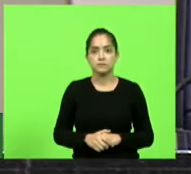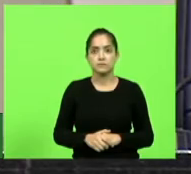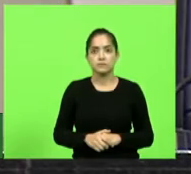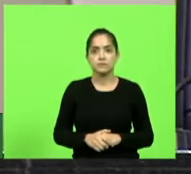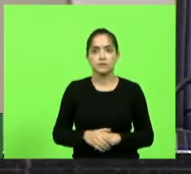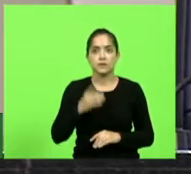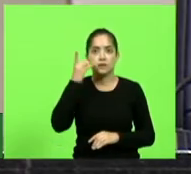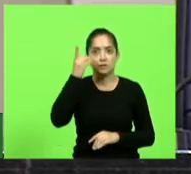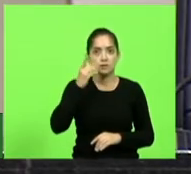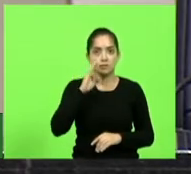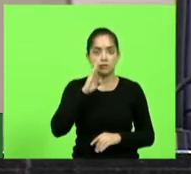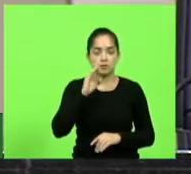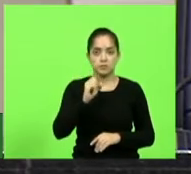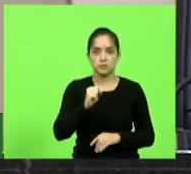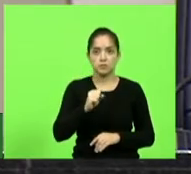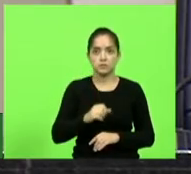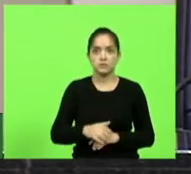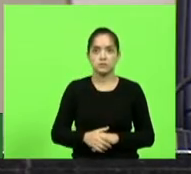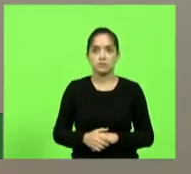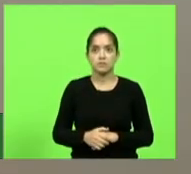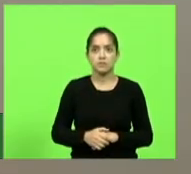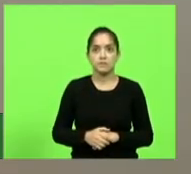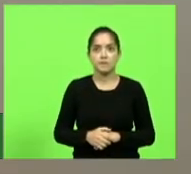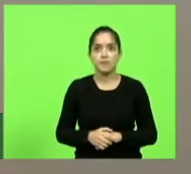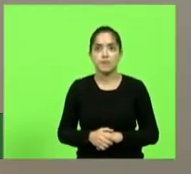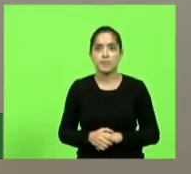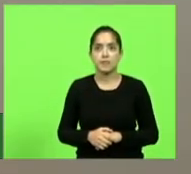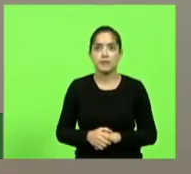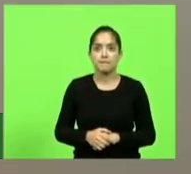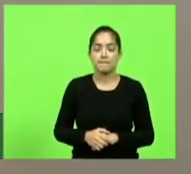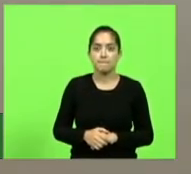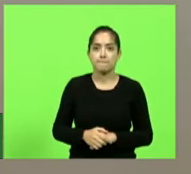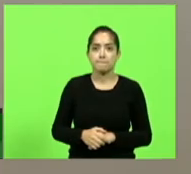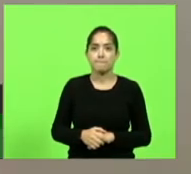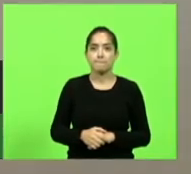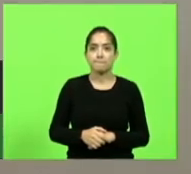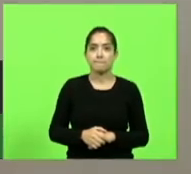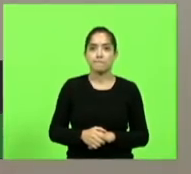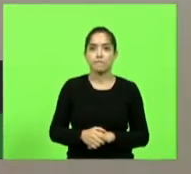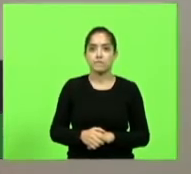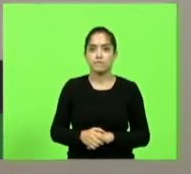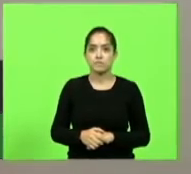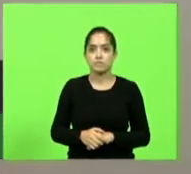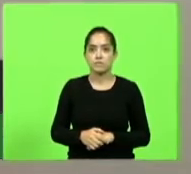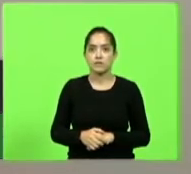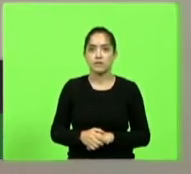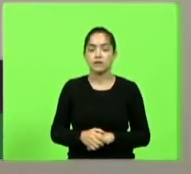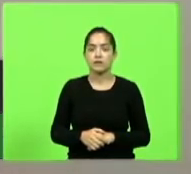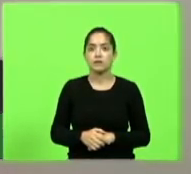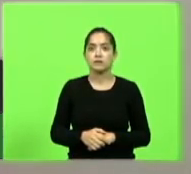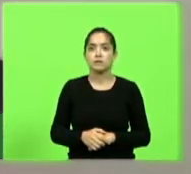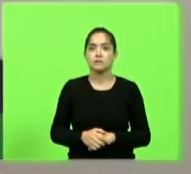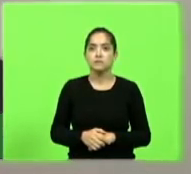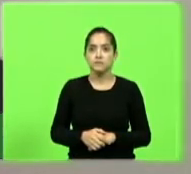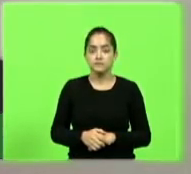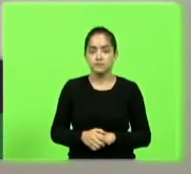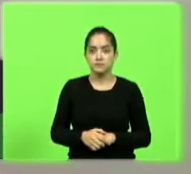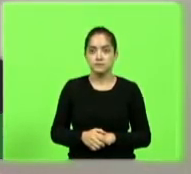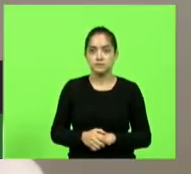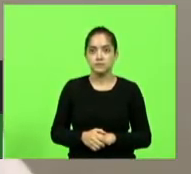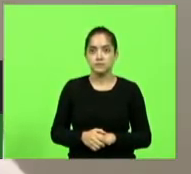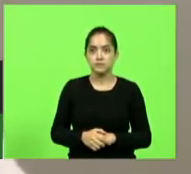Souza. Deve ser, né? Com a palavra, deputado Bruno Souza. Agora está aberto o meu painel aqui.